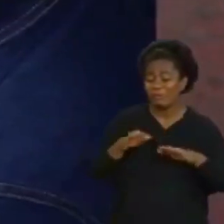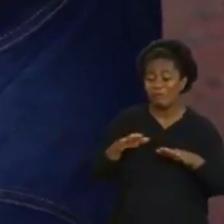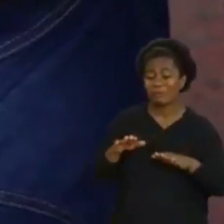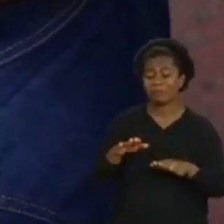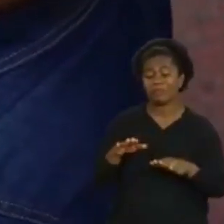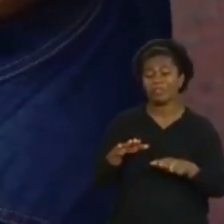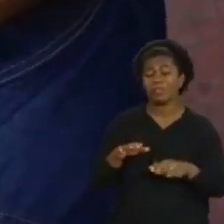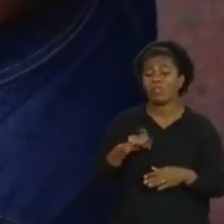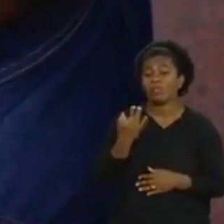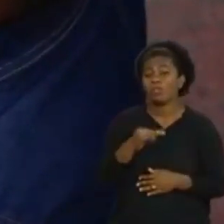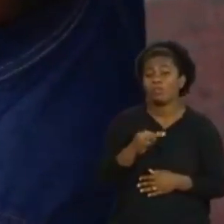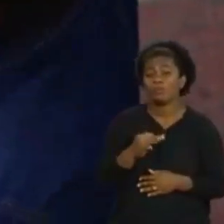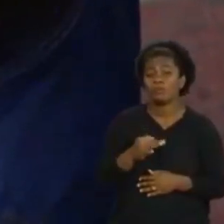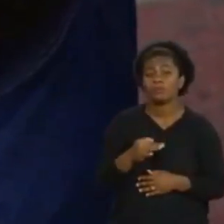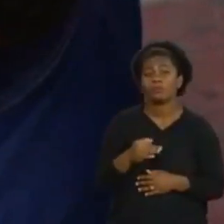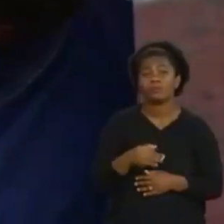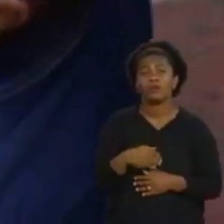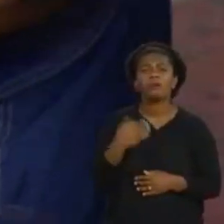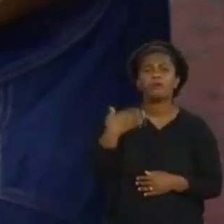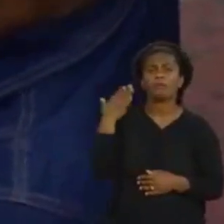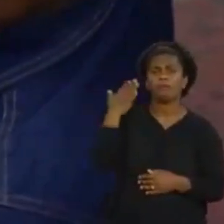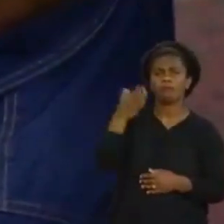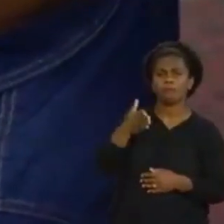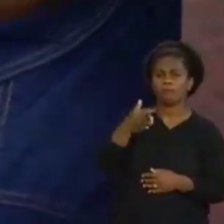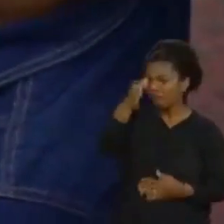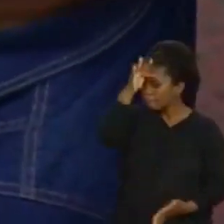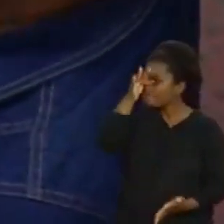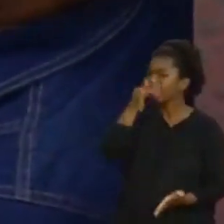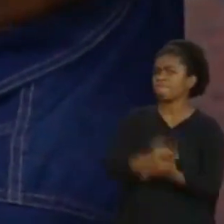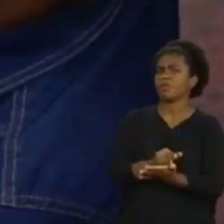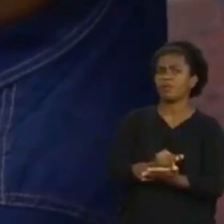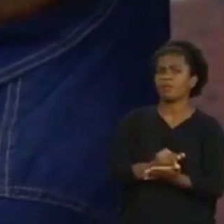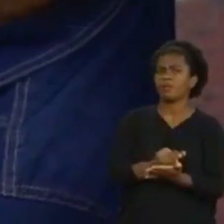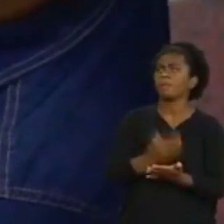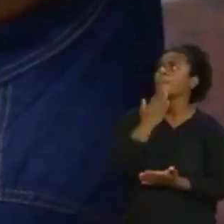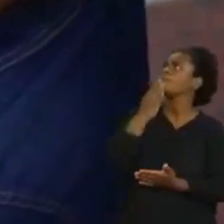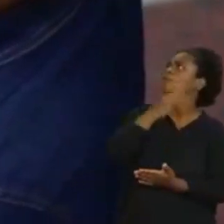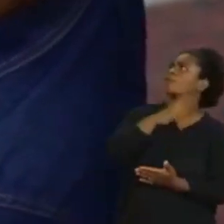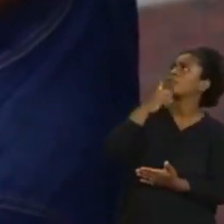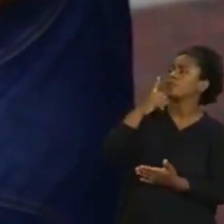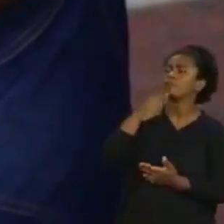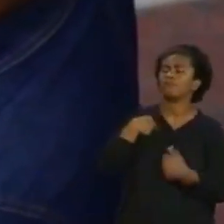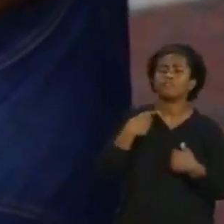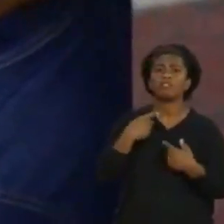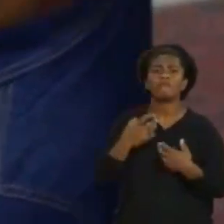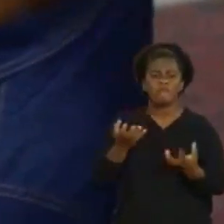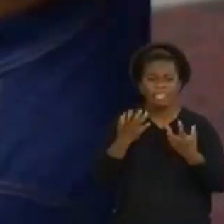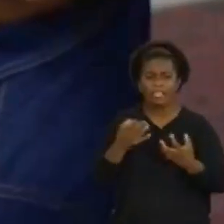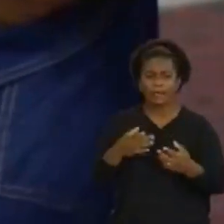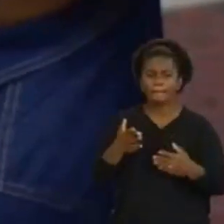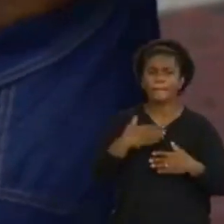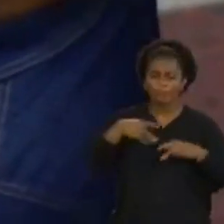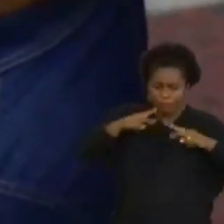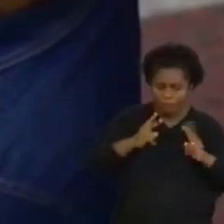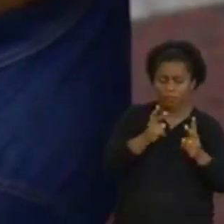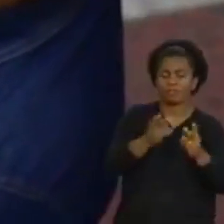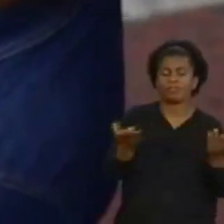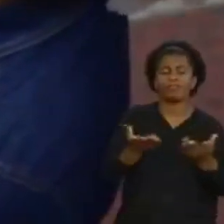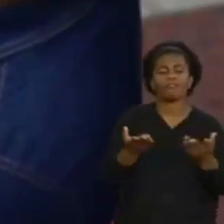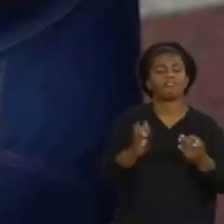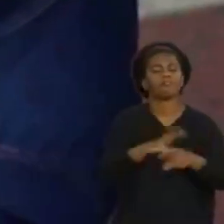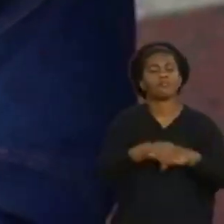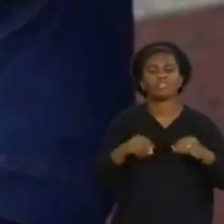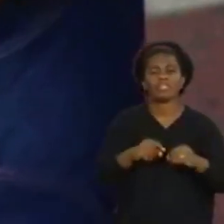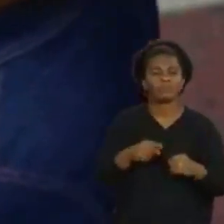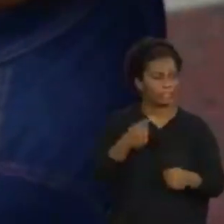muito. Aí eu vim para cá com fé, pedi a Deus, determinei a minha vitória, agora estou curada. Sentindo mais